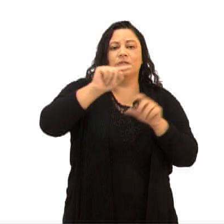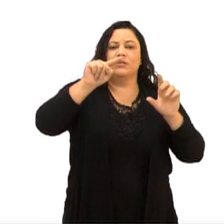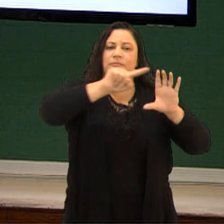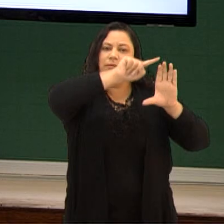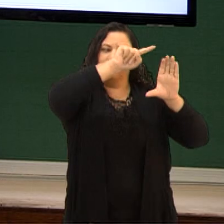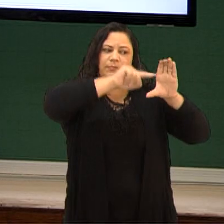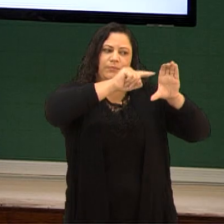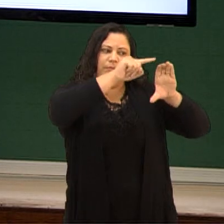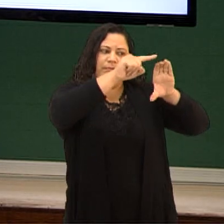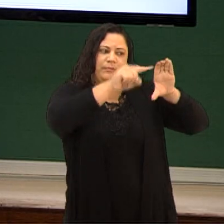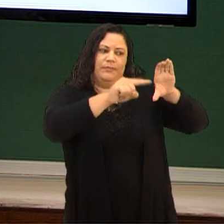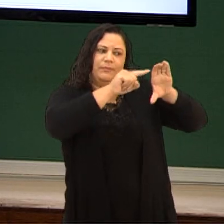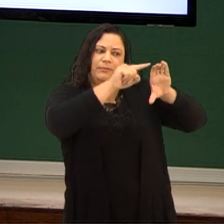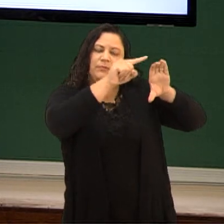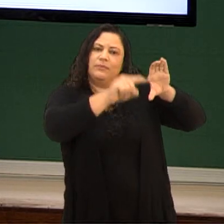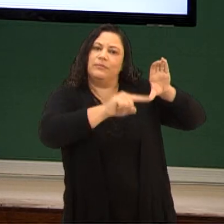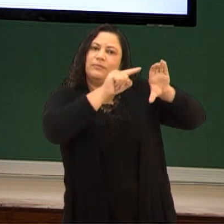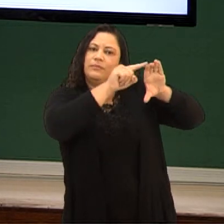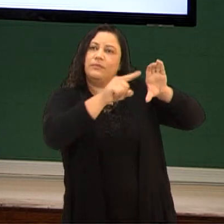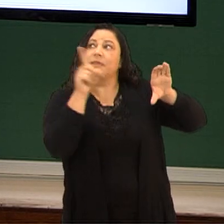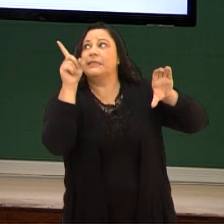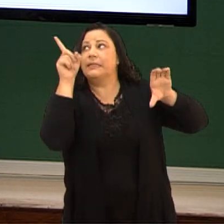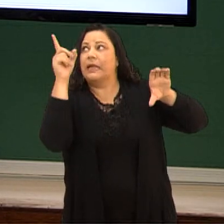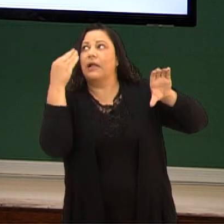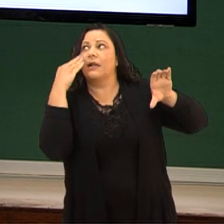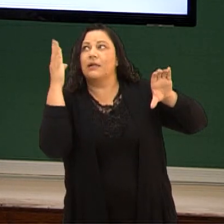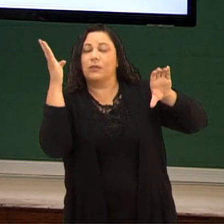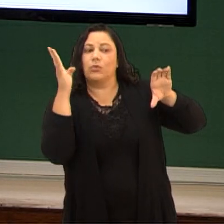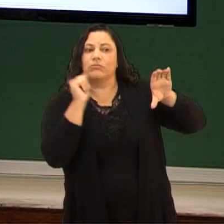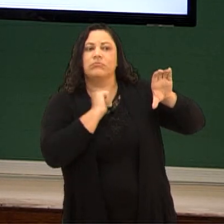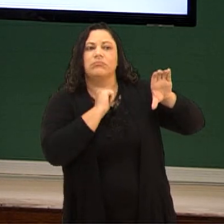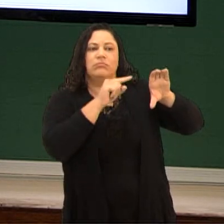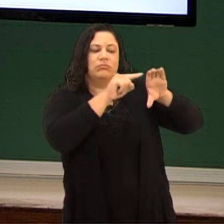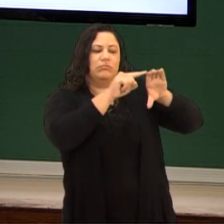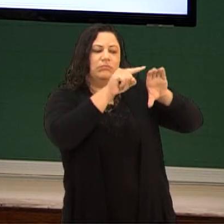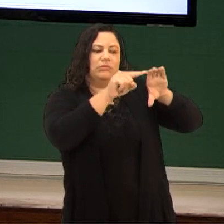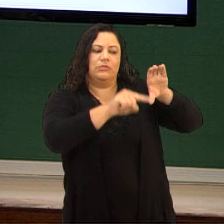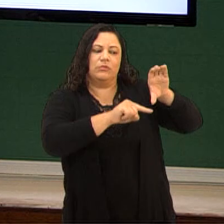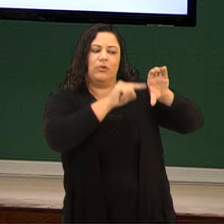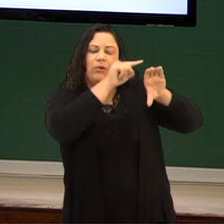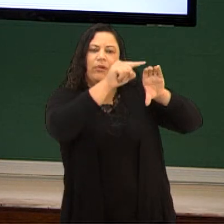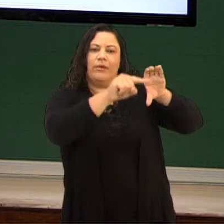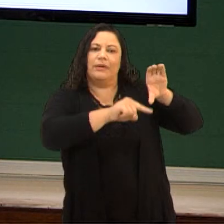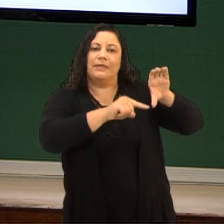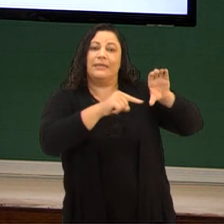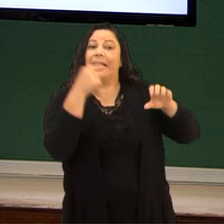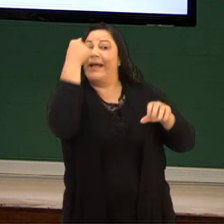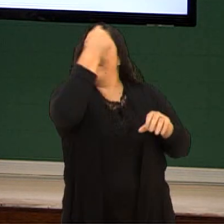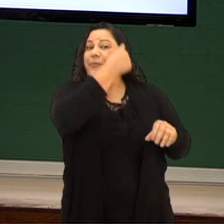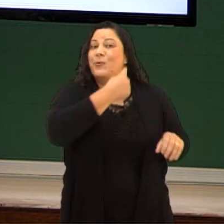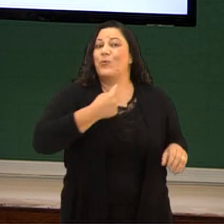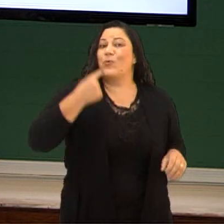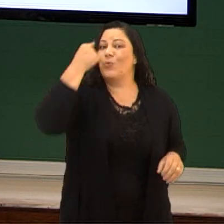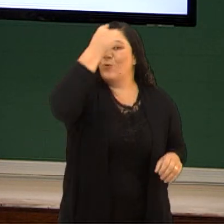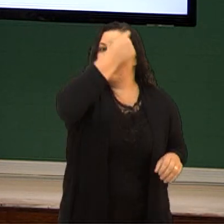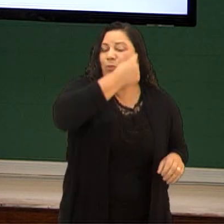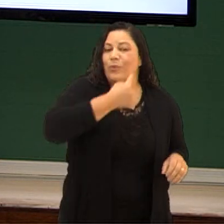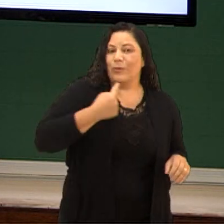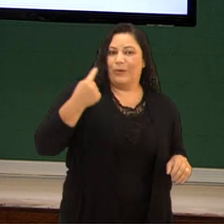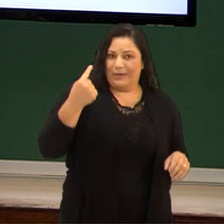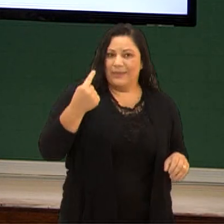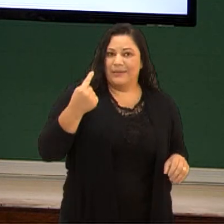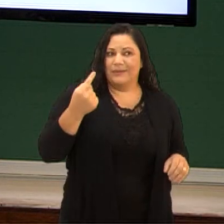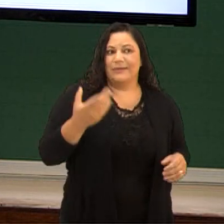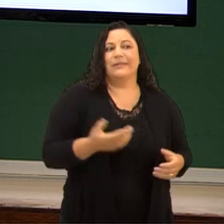vocês. E percebam que eles se movimentam no qual sentido que é falado? Sentido horário é chamado esse sentido que o relógio